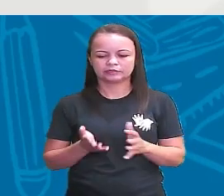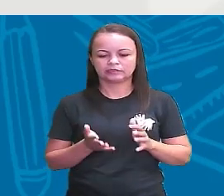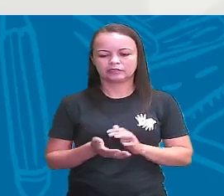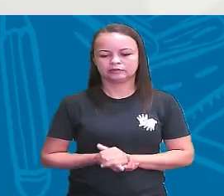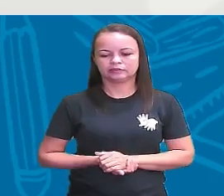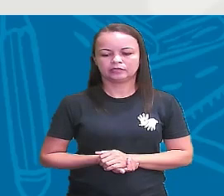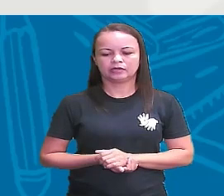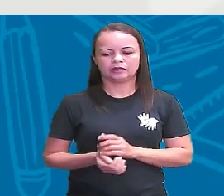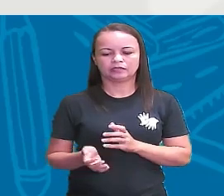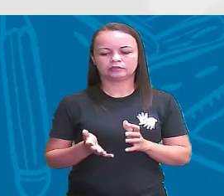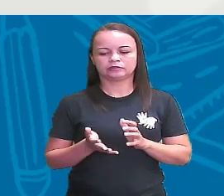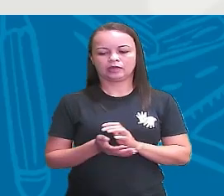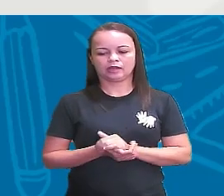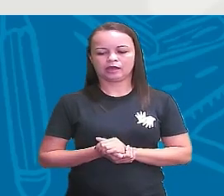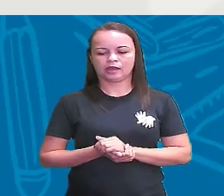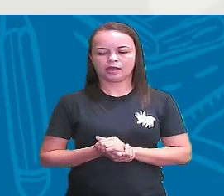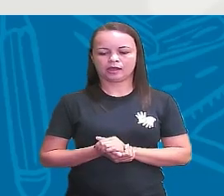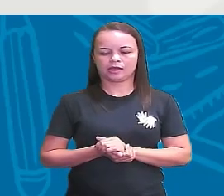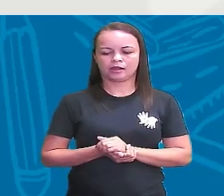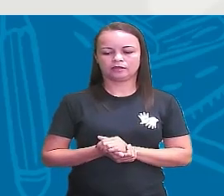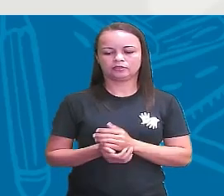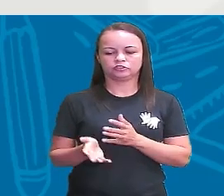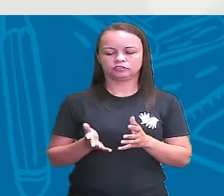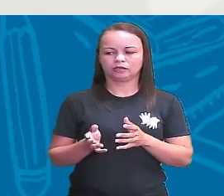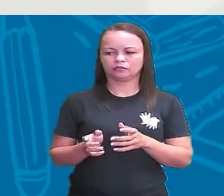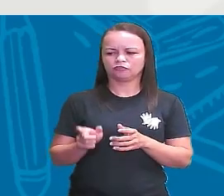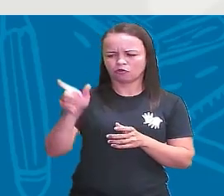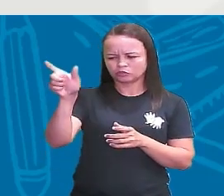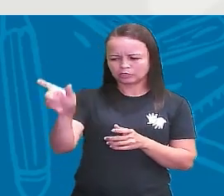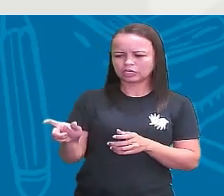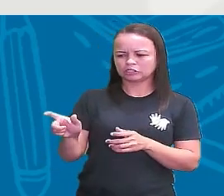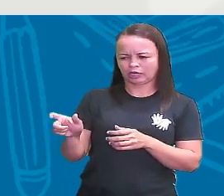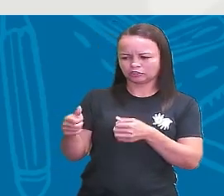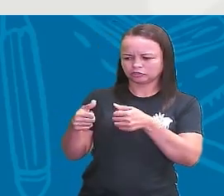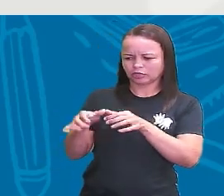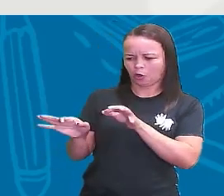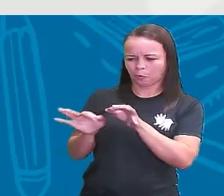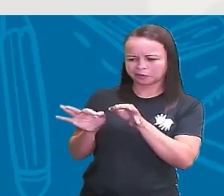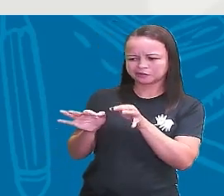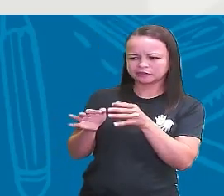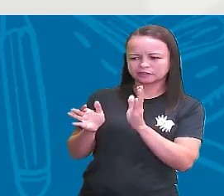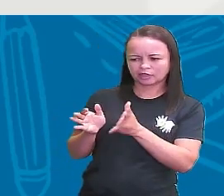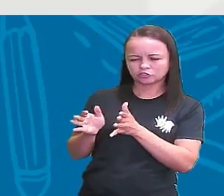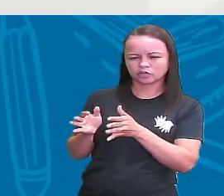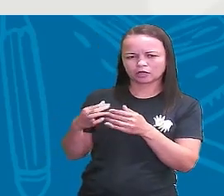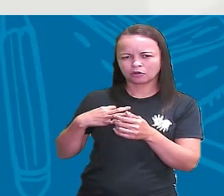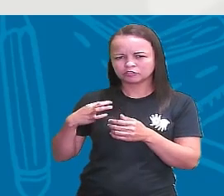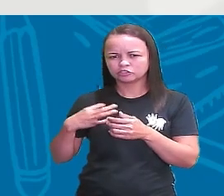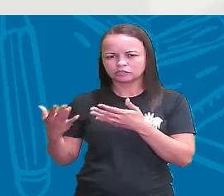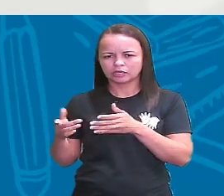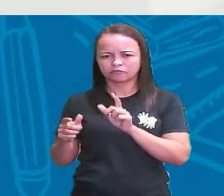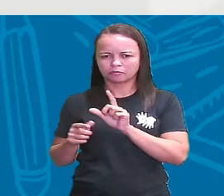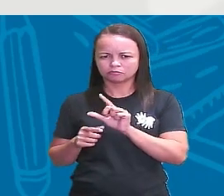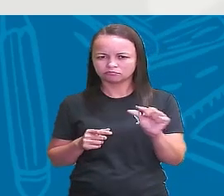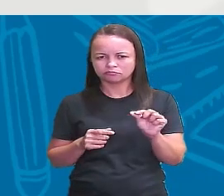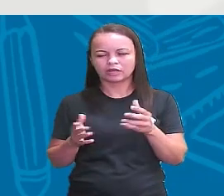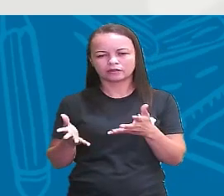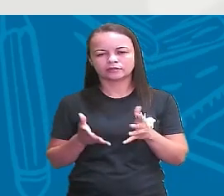gente diz assim, ó, vamos sair, eu já tô pronta, já tô vestida, já tô arrumada. Em